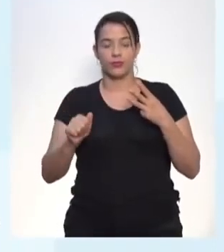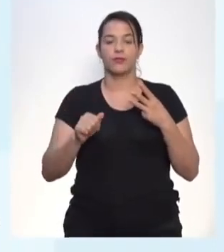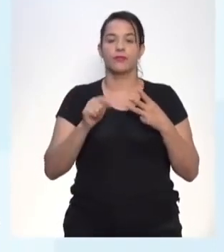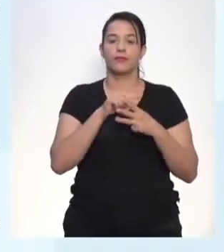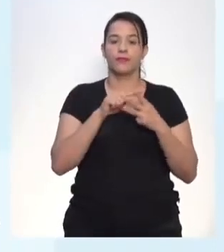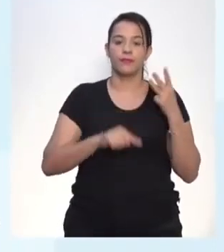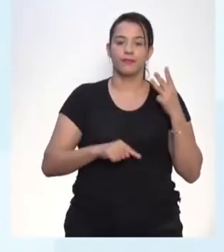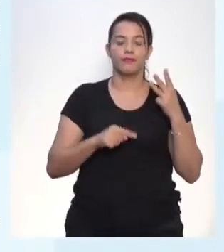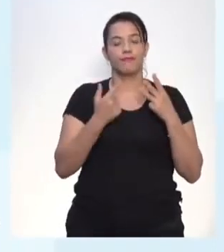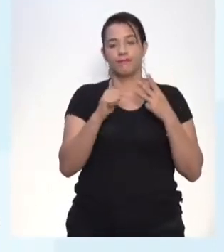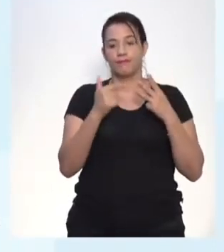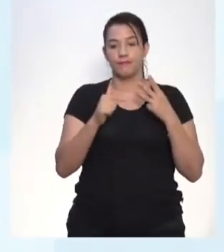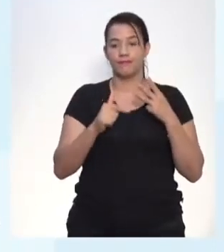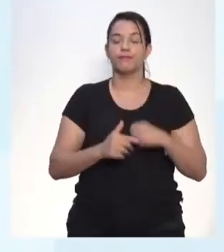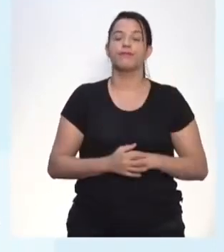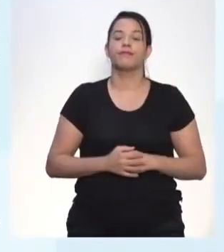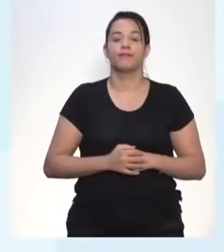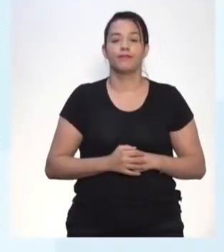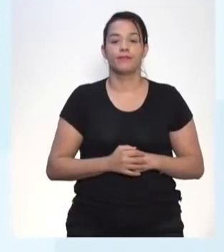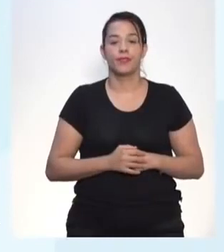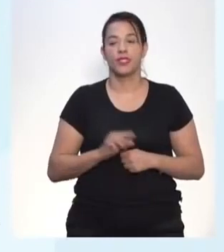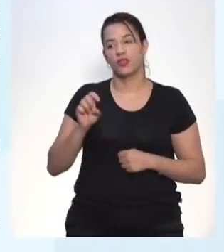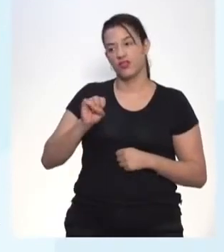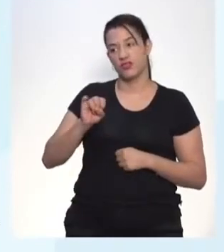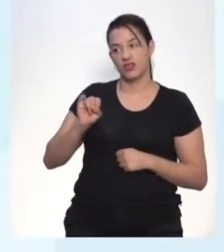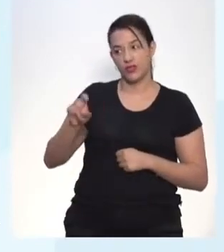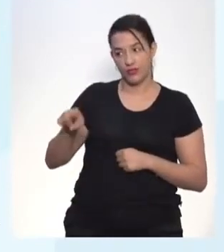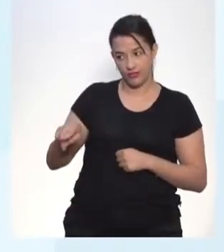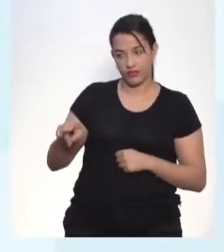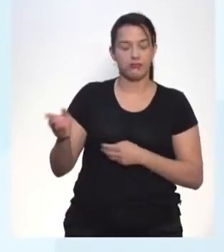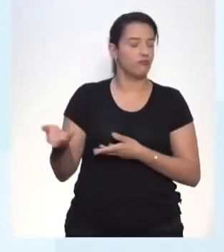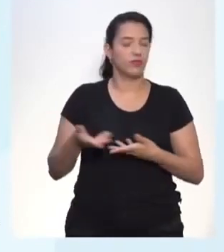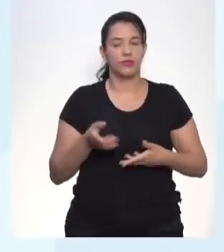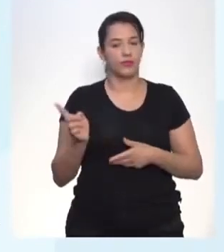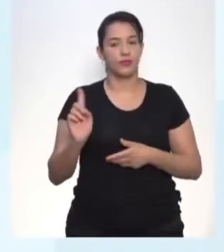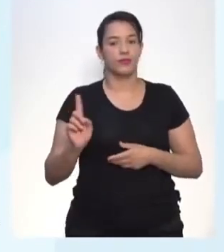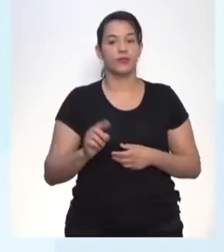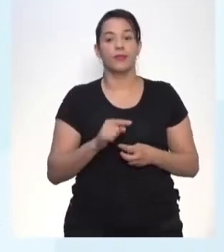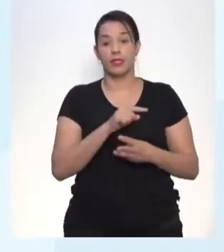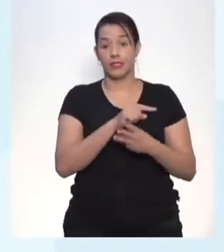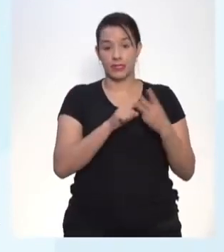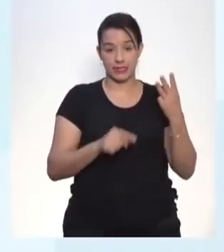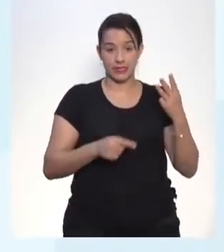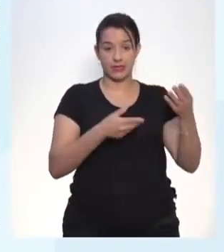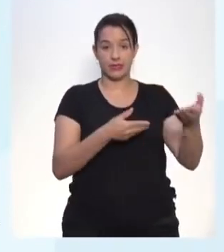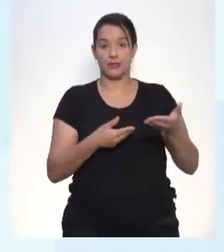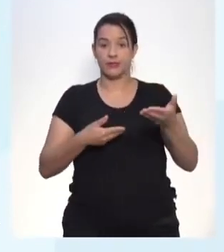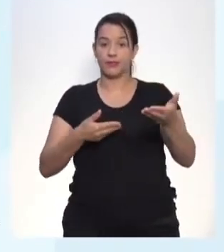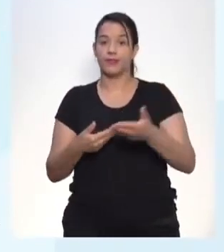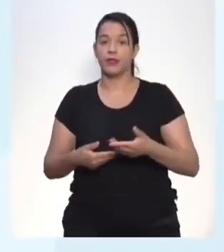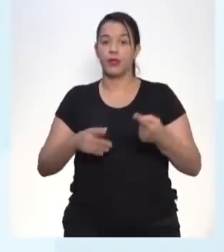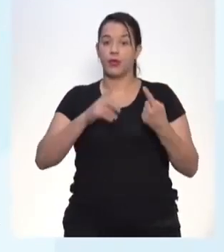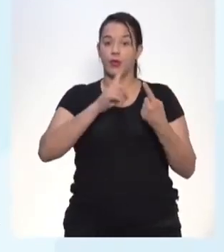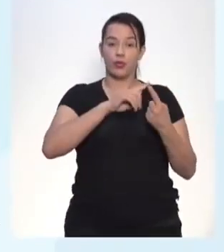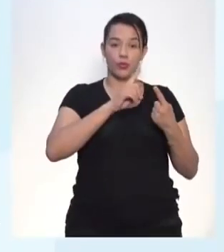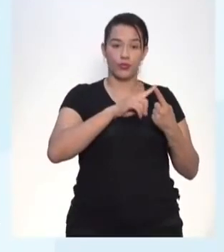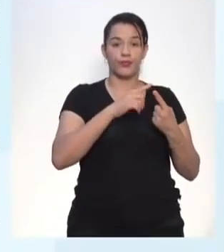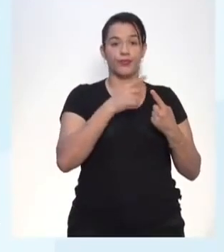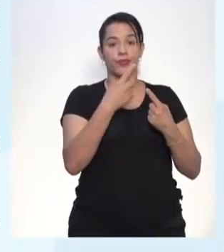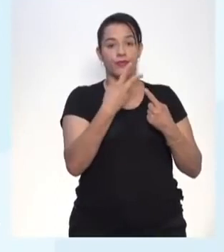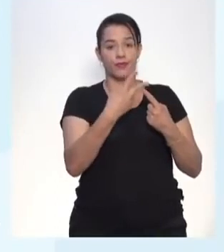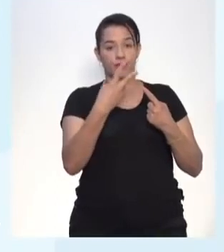eu sou Silva. Então você não foi convidado. A família Ferreira vai com 24